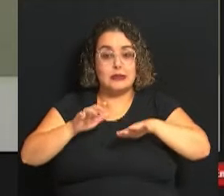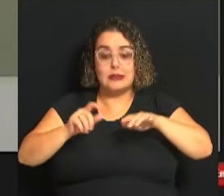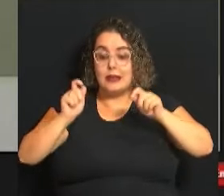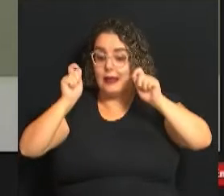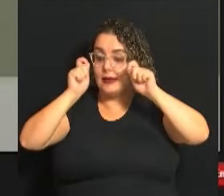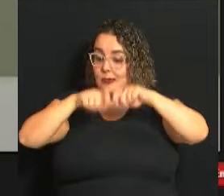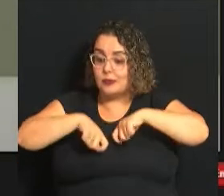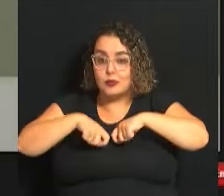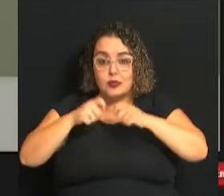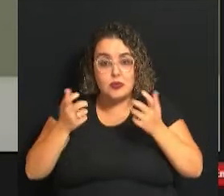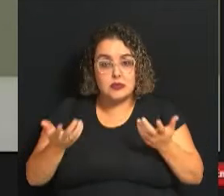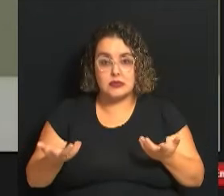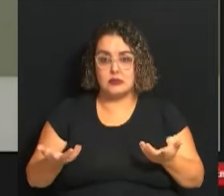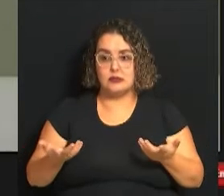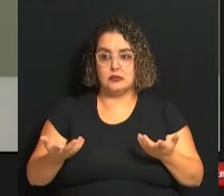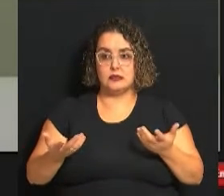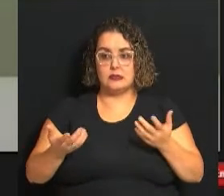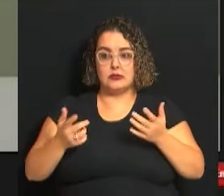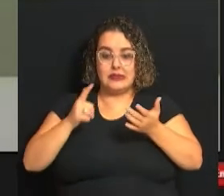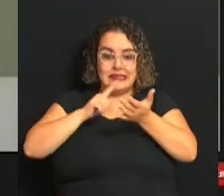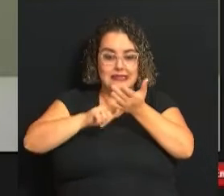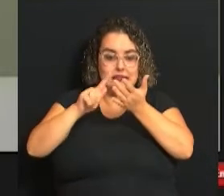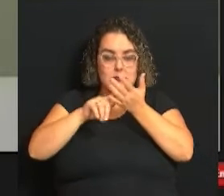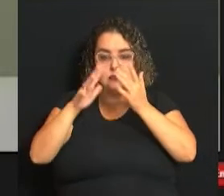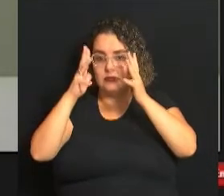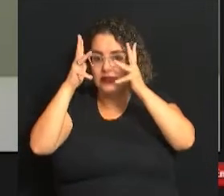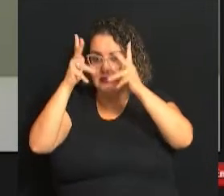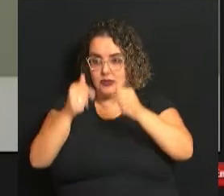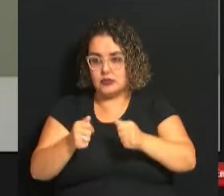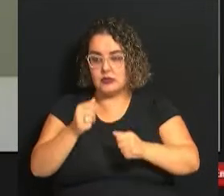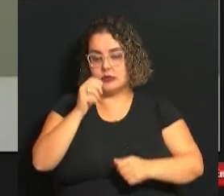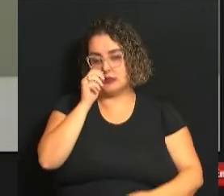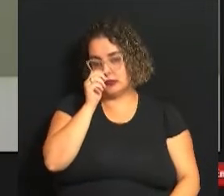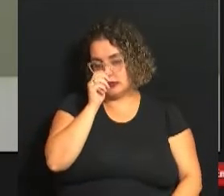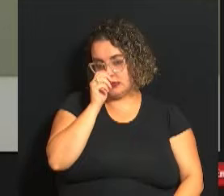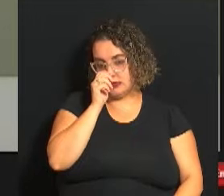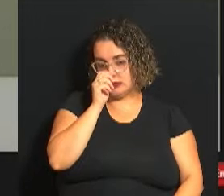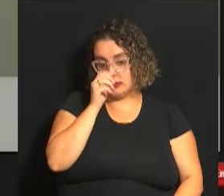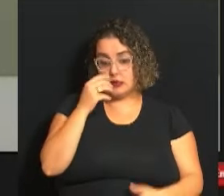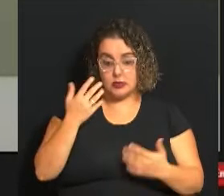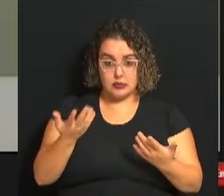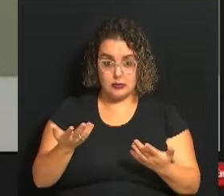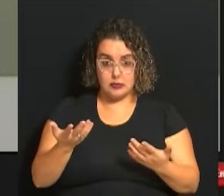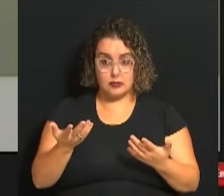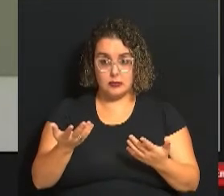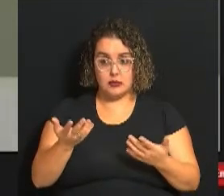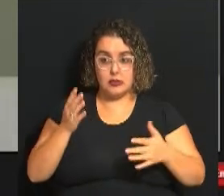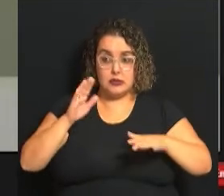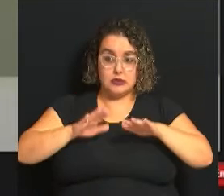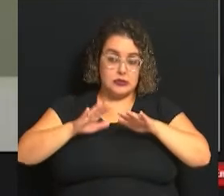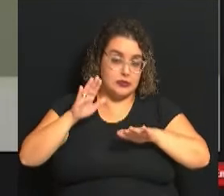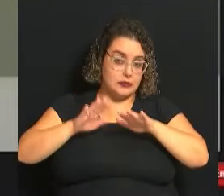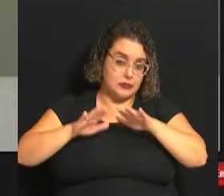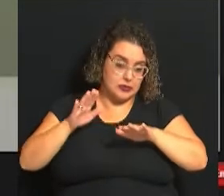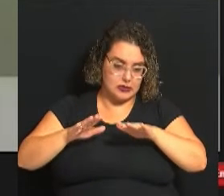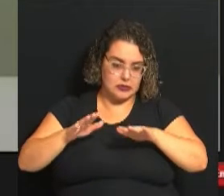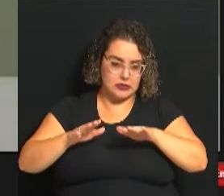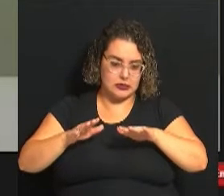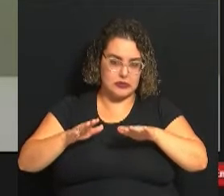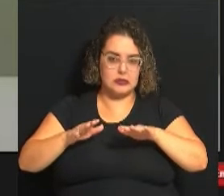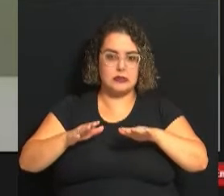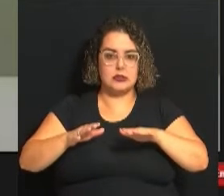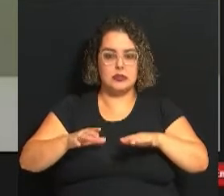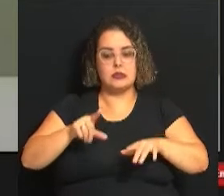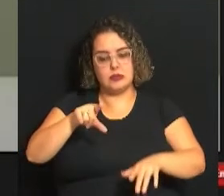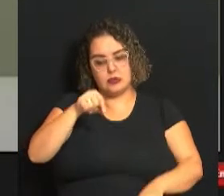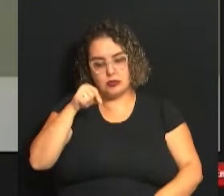fazer a ressecção completa do tumor. Então, a gente lança a mão da quimioterapia e da